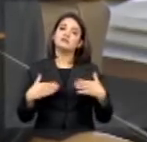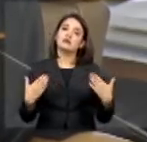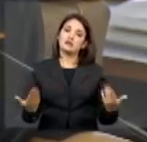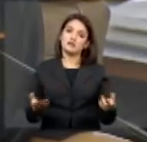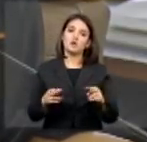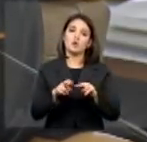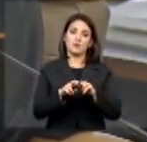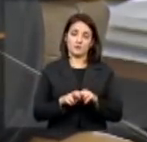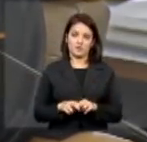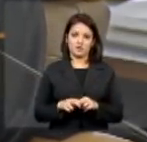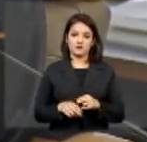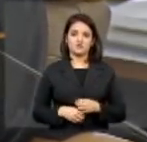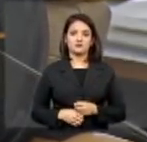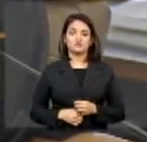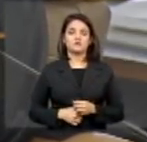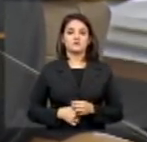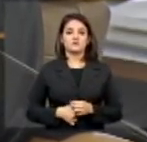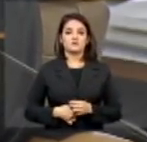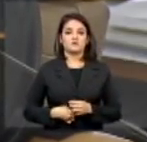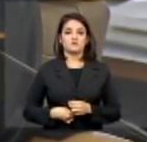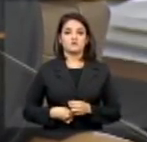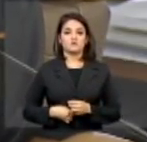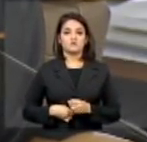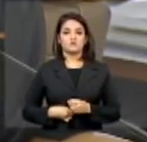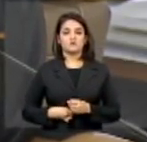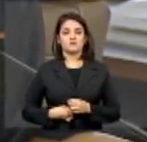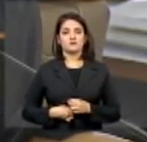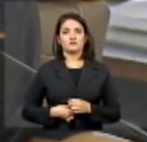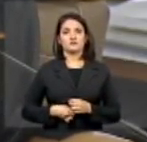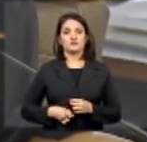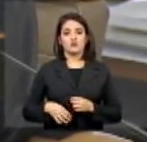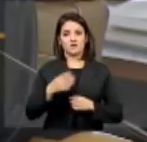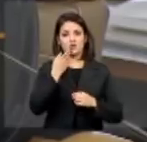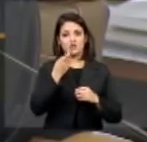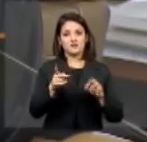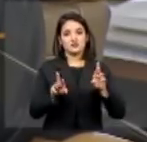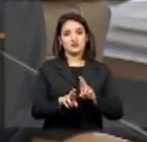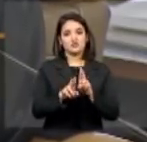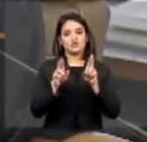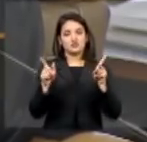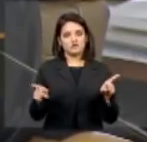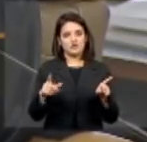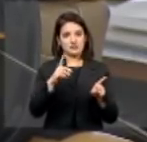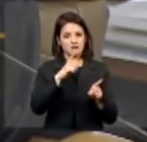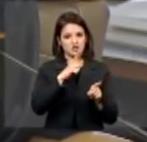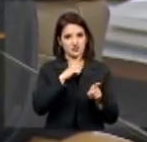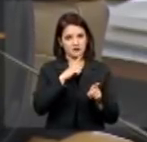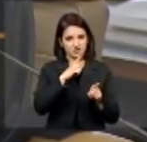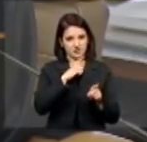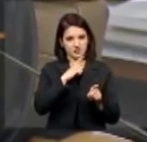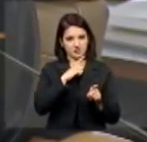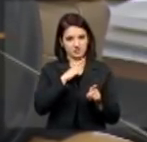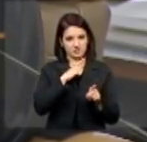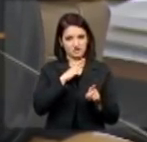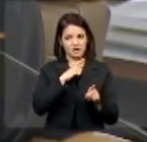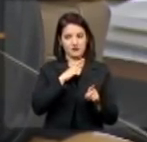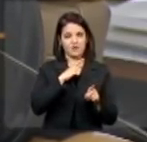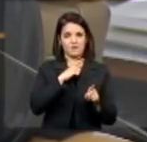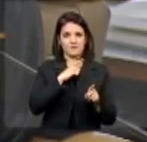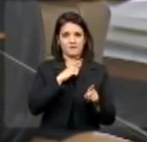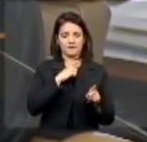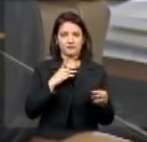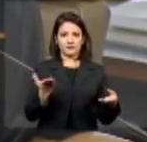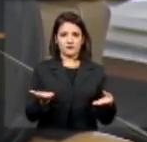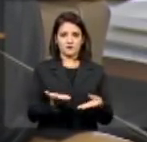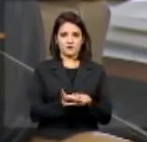nesse primeiro momento procurar fazer e se discrimine entre o que se extrai o que não se está a segundo o